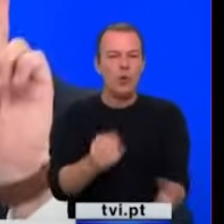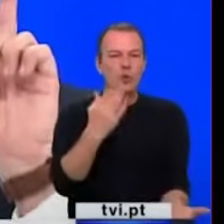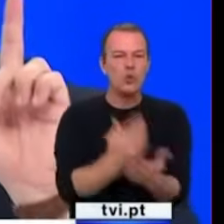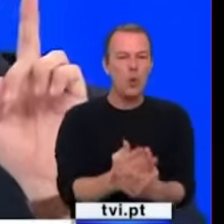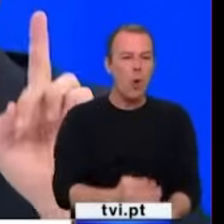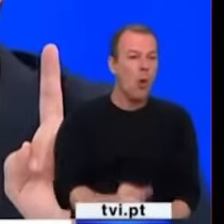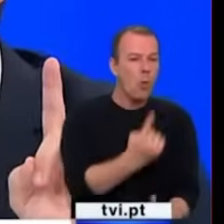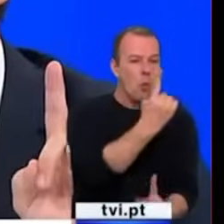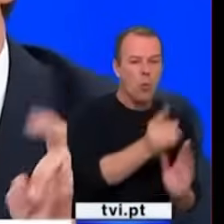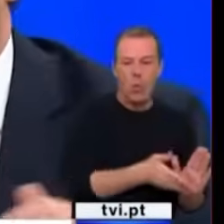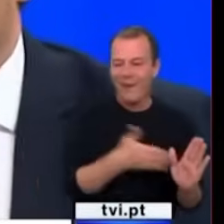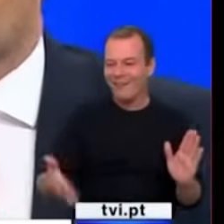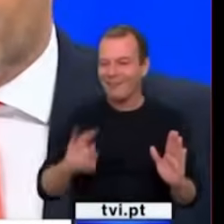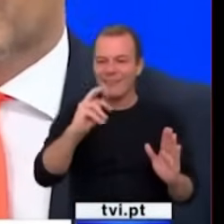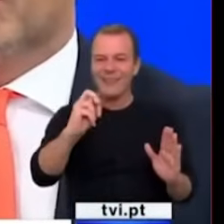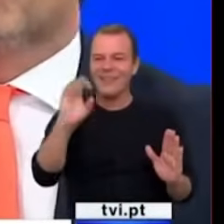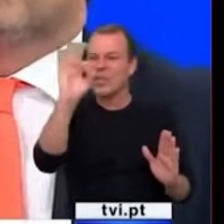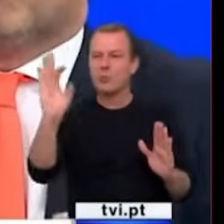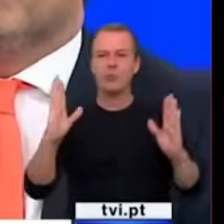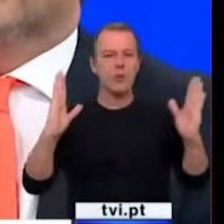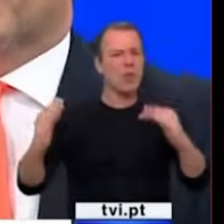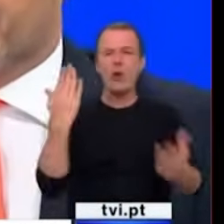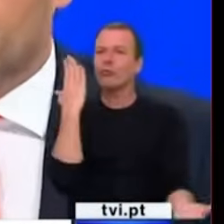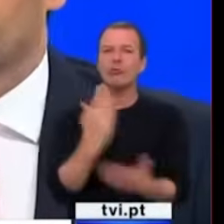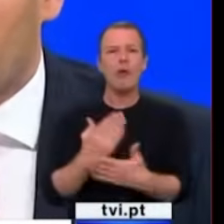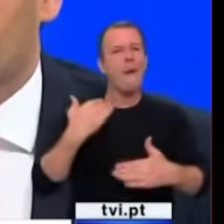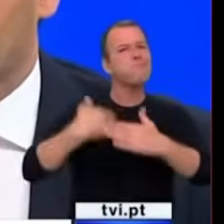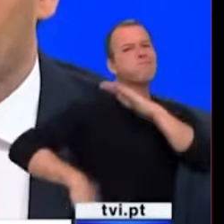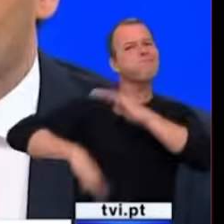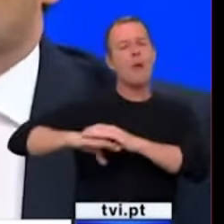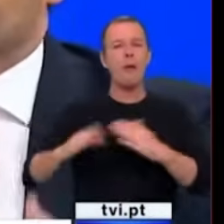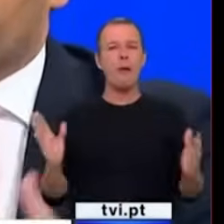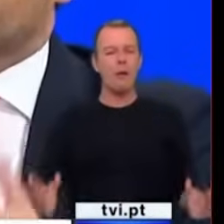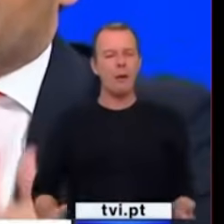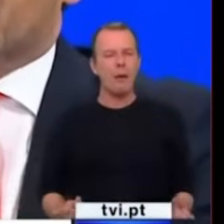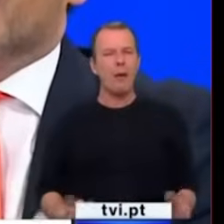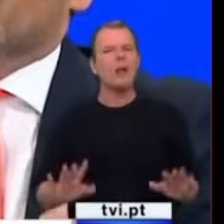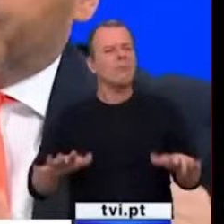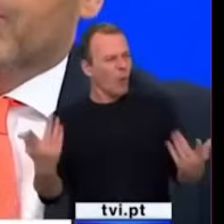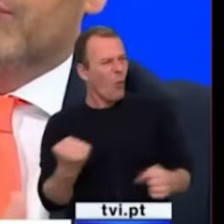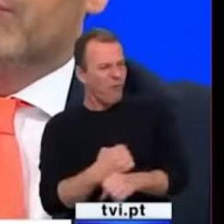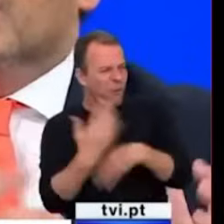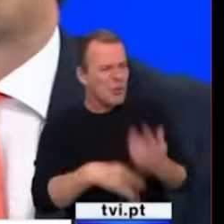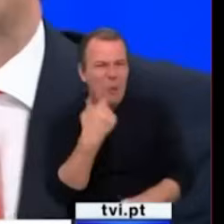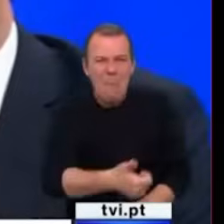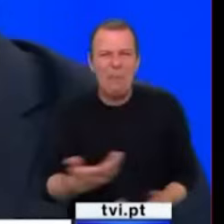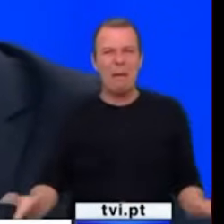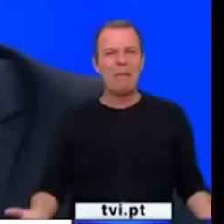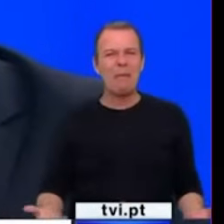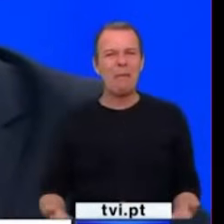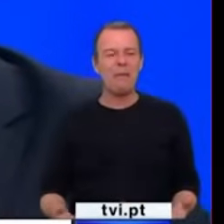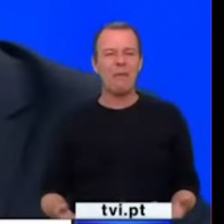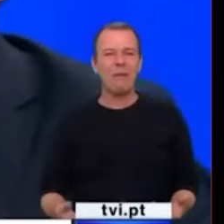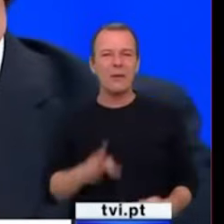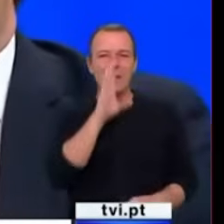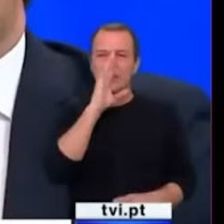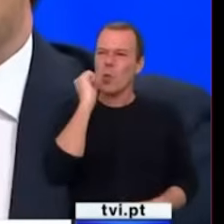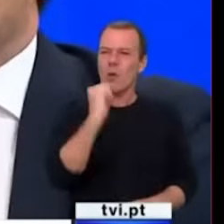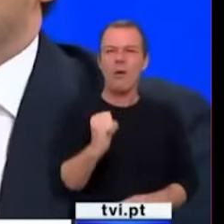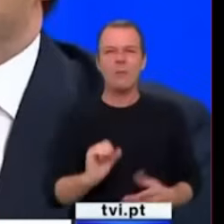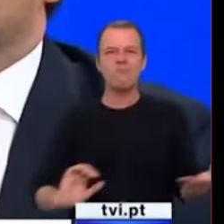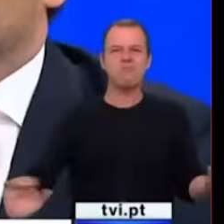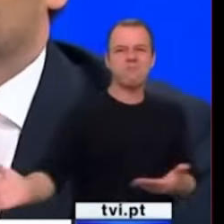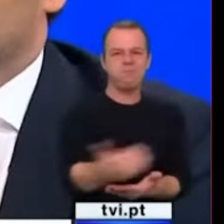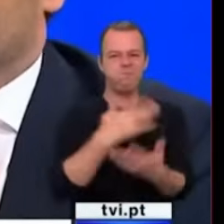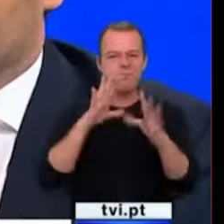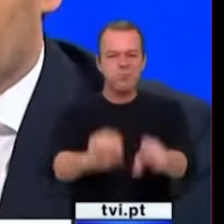1 a 3% eu pergunto ao P Santos se um regime pode estar a funcionar bem quando vai buscar o produto do crime 1 a 3% é evidente que não